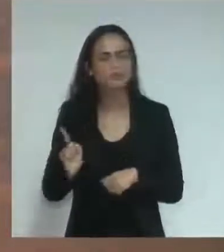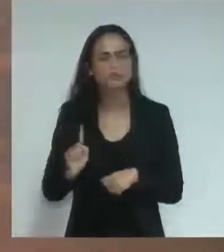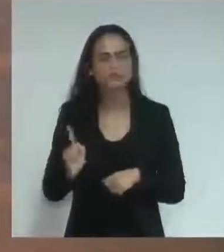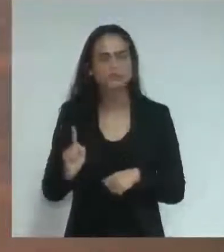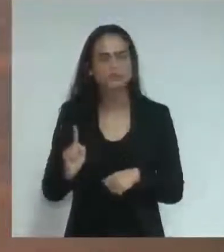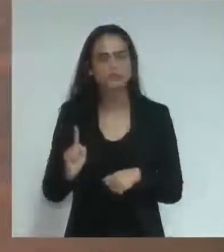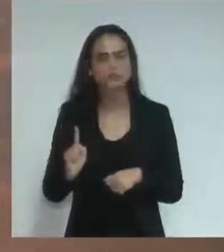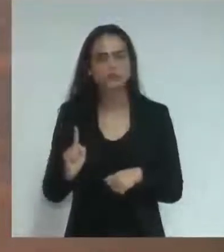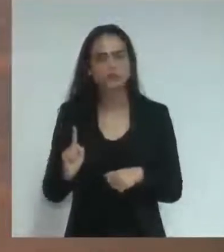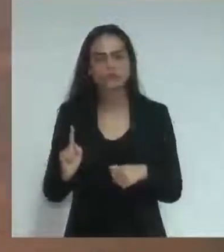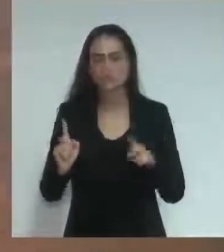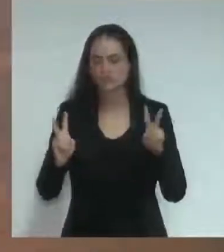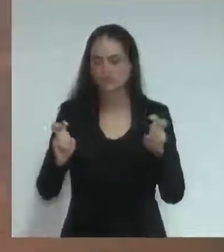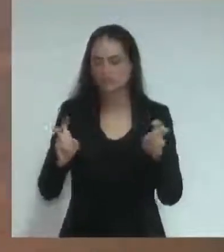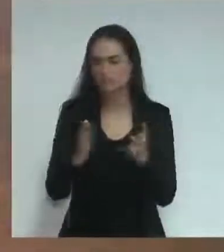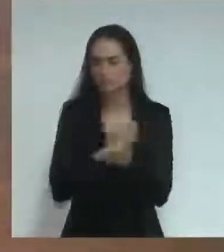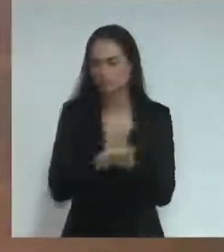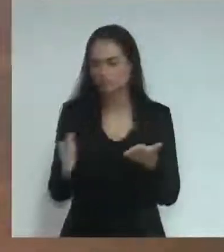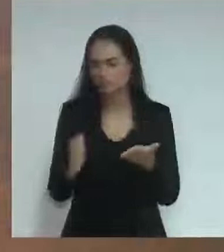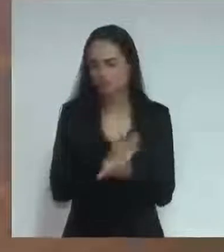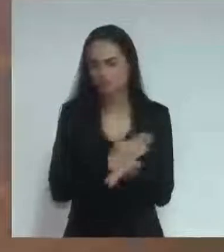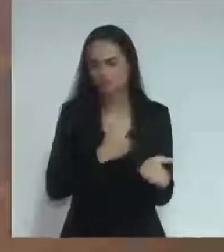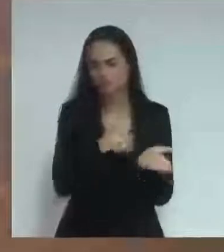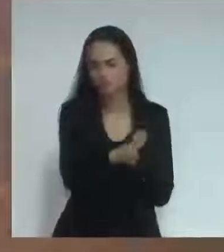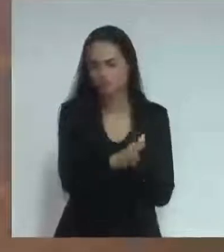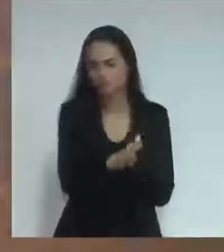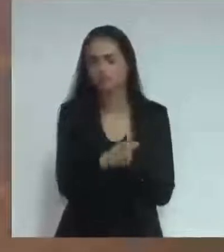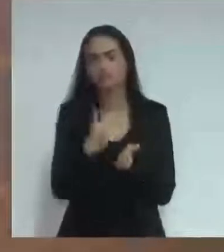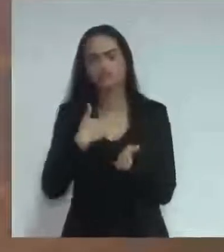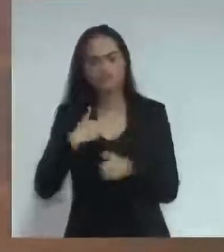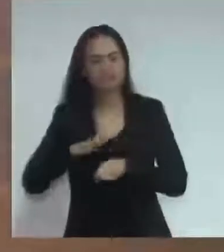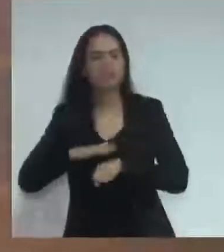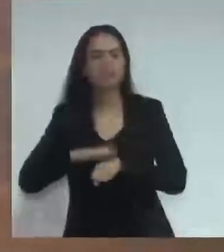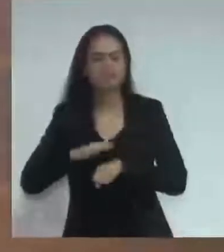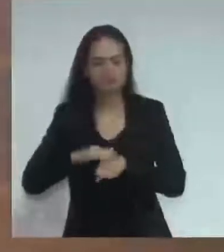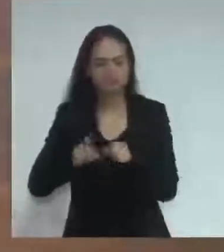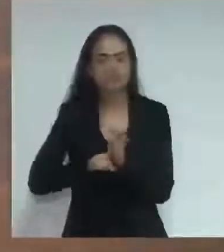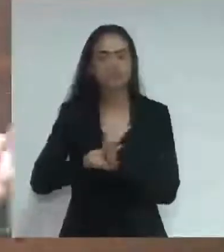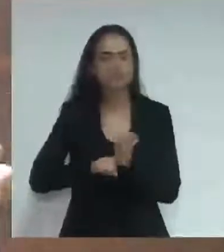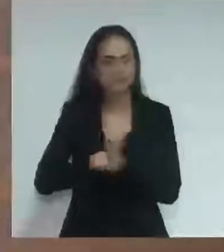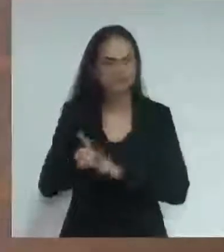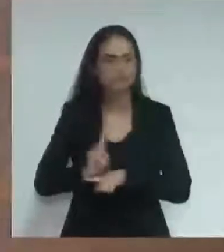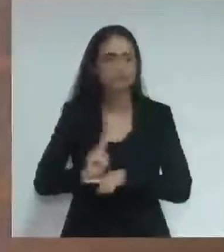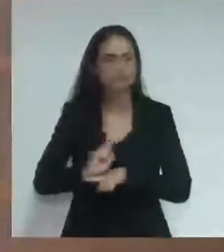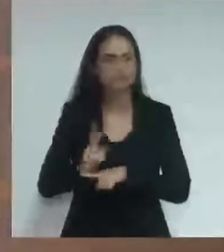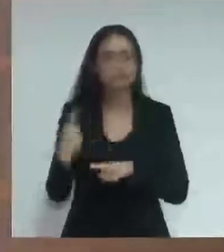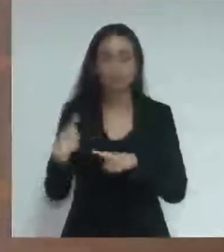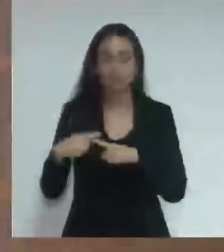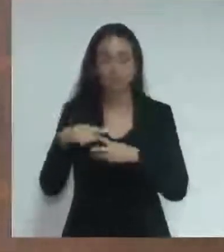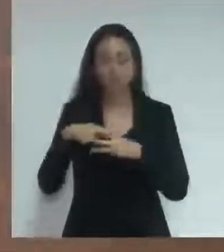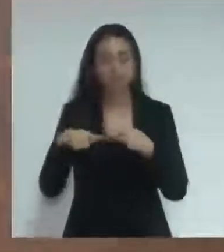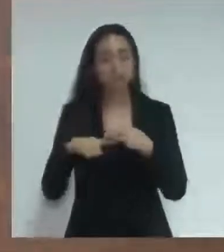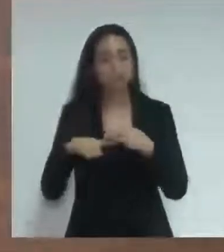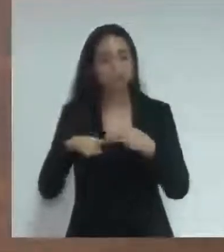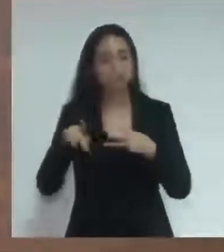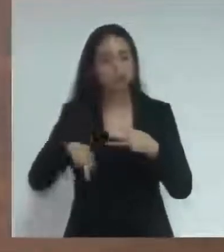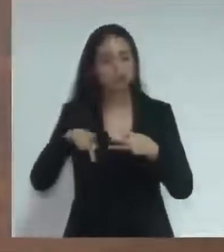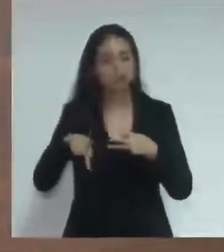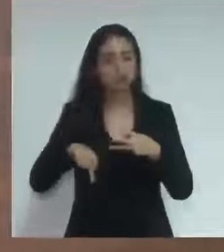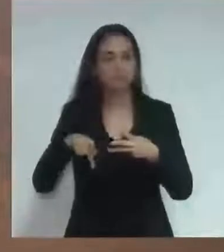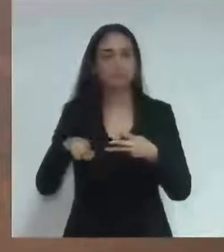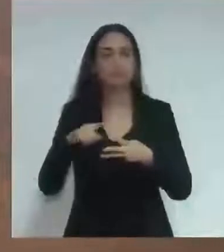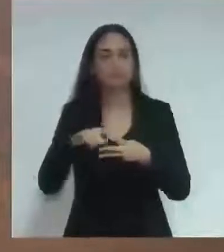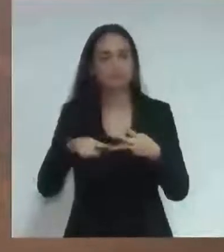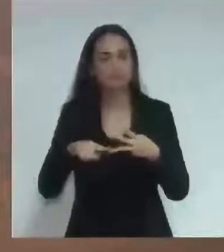eu vou verificar, vou analisar e vou investigar, porque 3 membros que são oponentes,